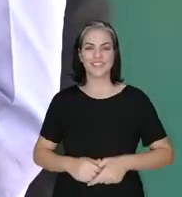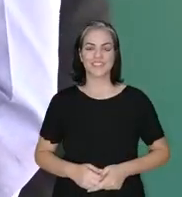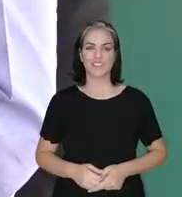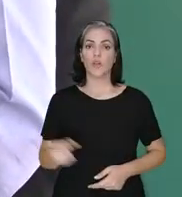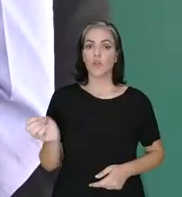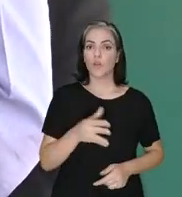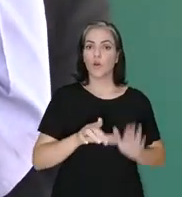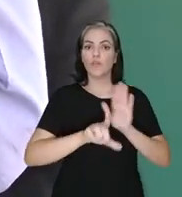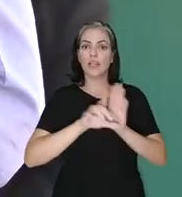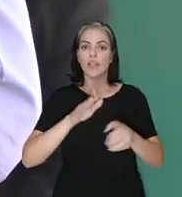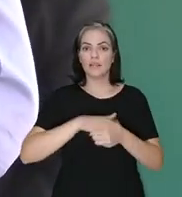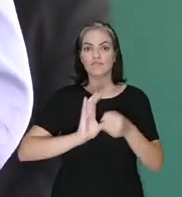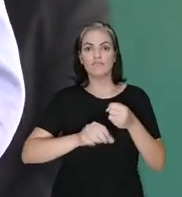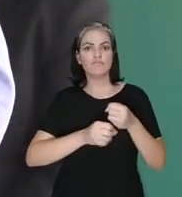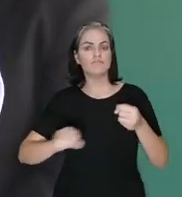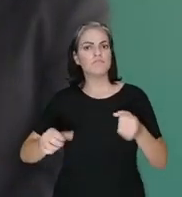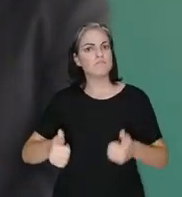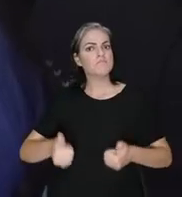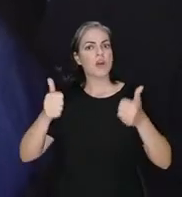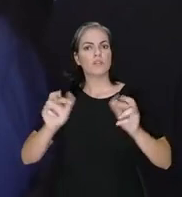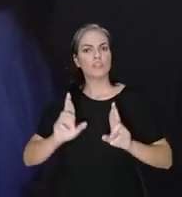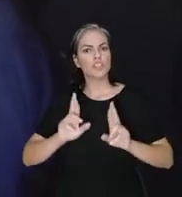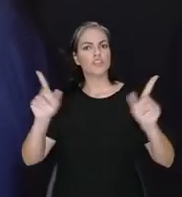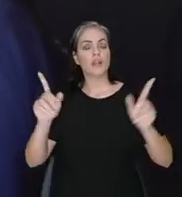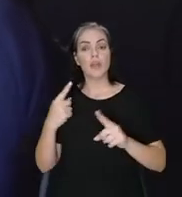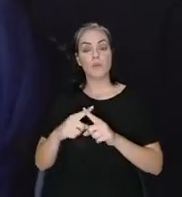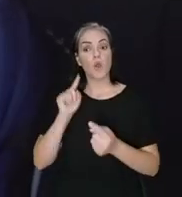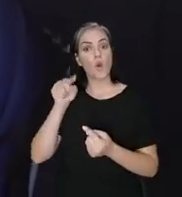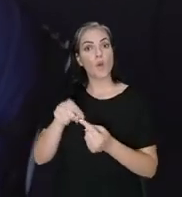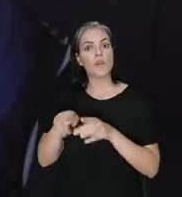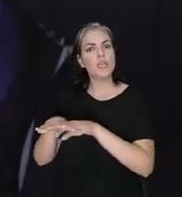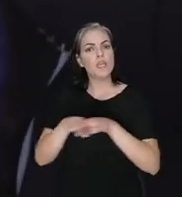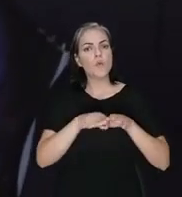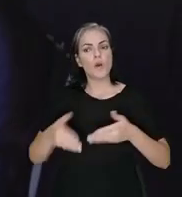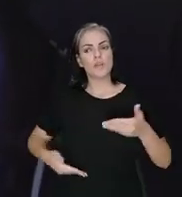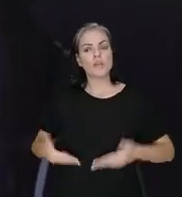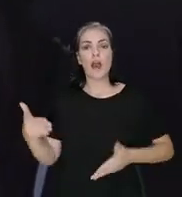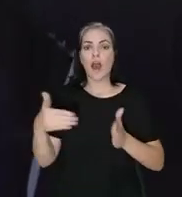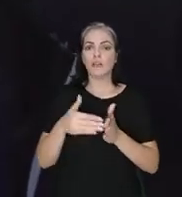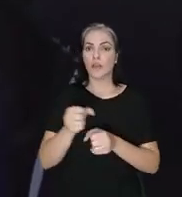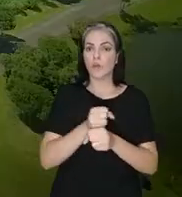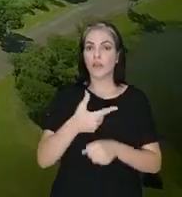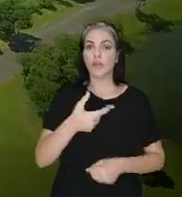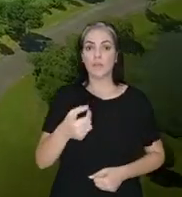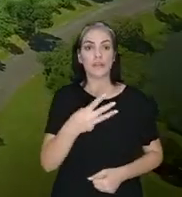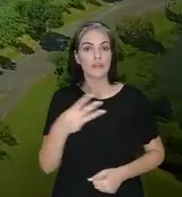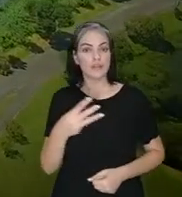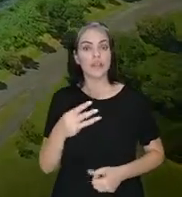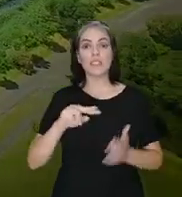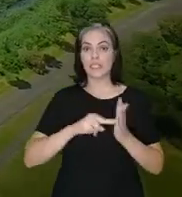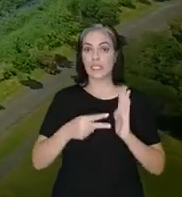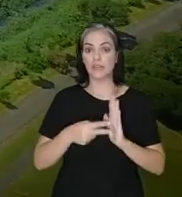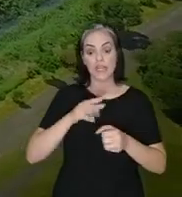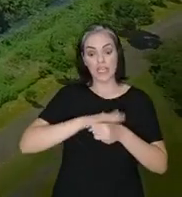a diferença que o novo marco regulatório do saneamento pode fazer ao se propor universalizar o serviço até 2033. Quando a gente fala de esgoto, a gente